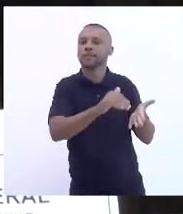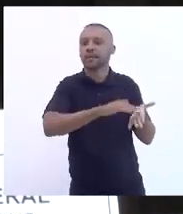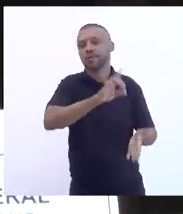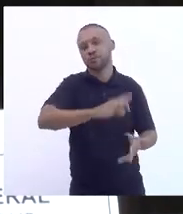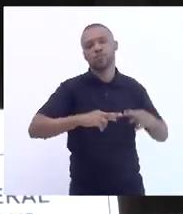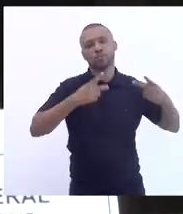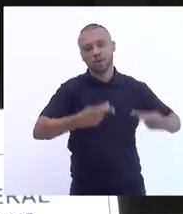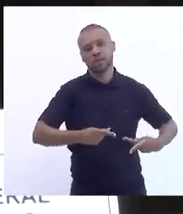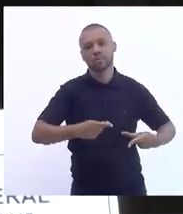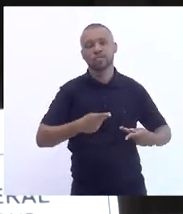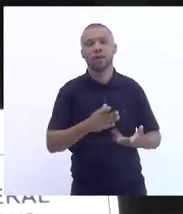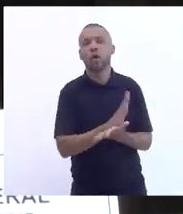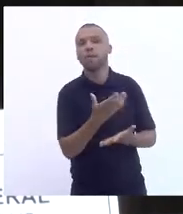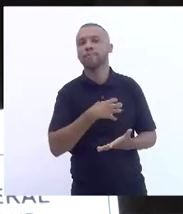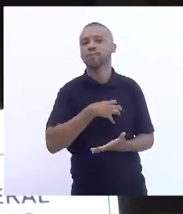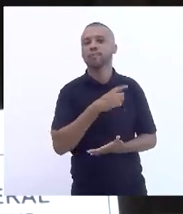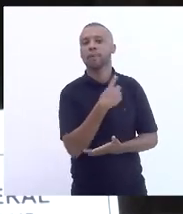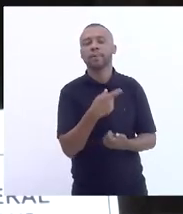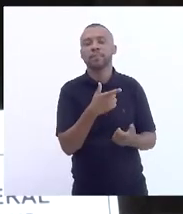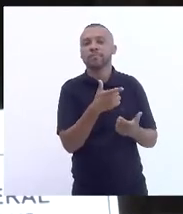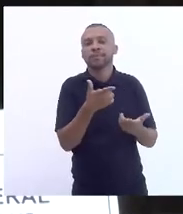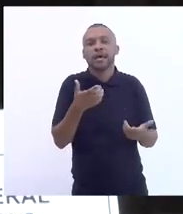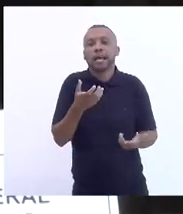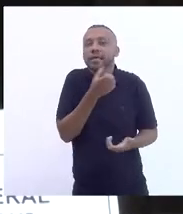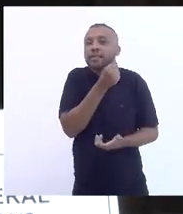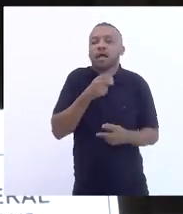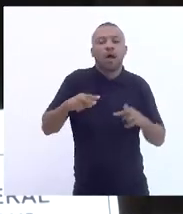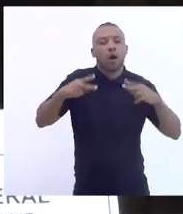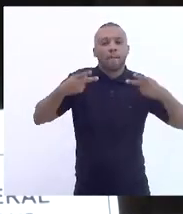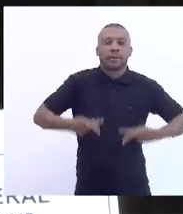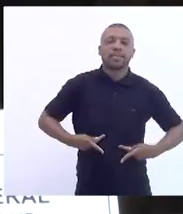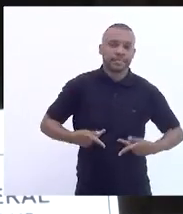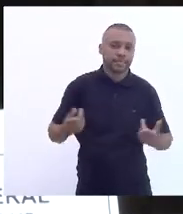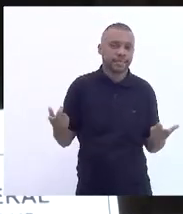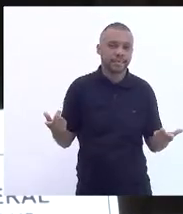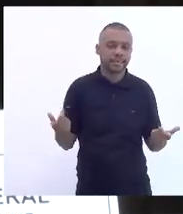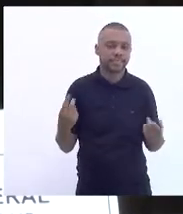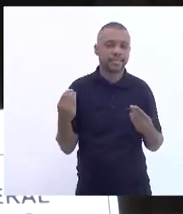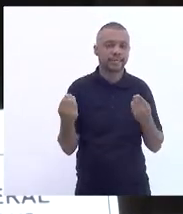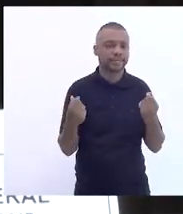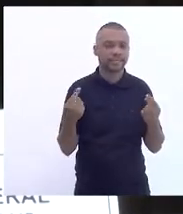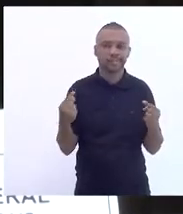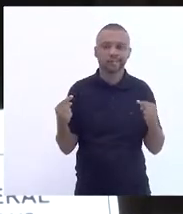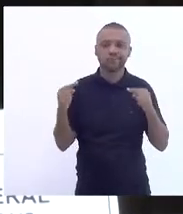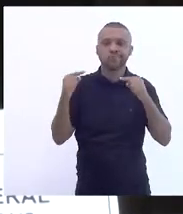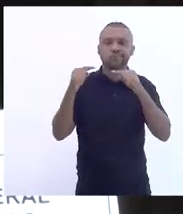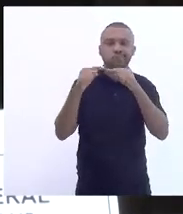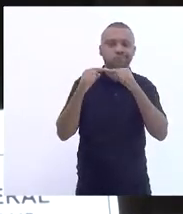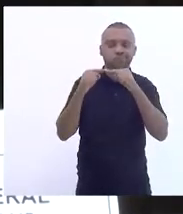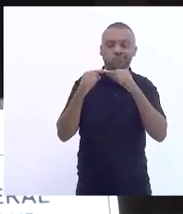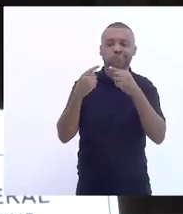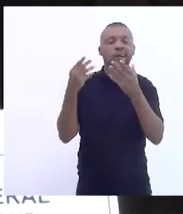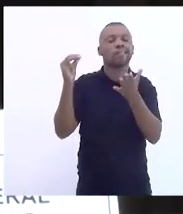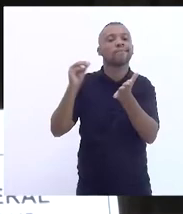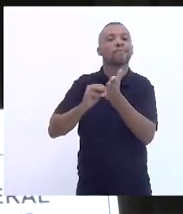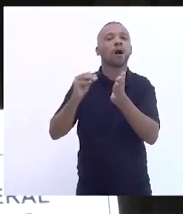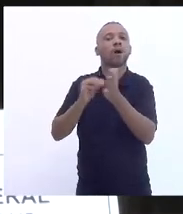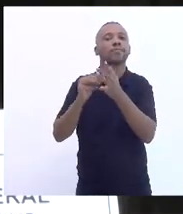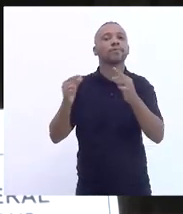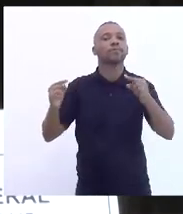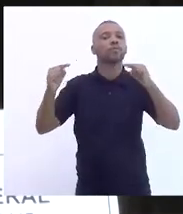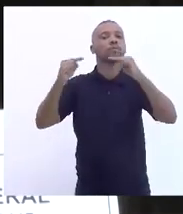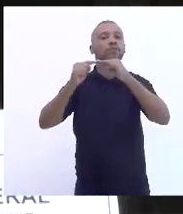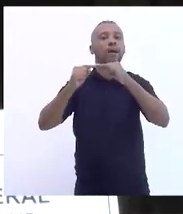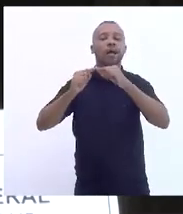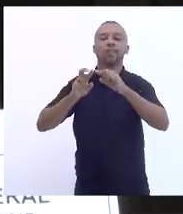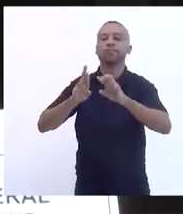de alguma maneira a gente precisa resgatar a humanidade que não está encontrada nos dirigentes